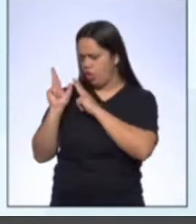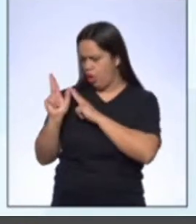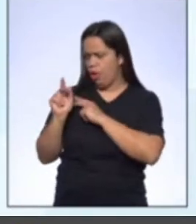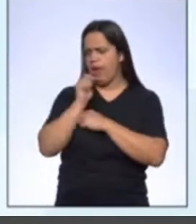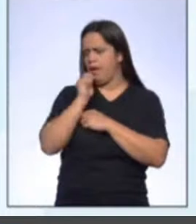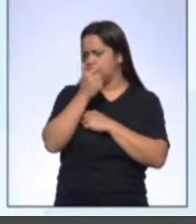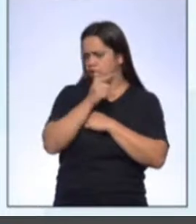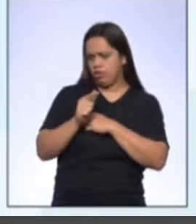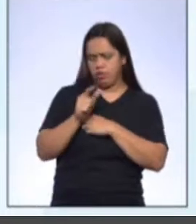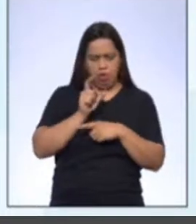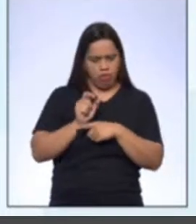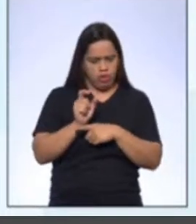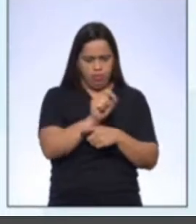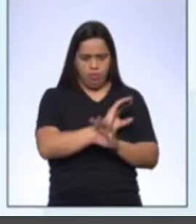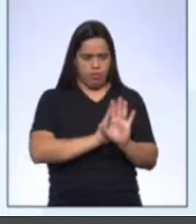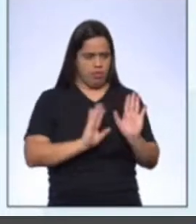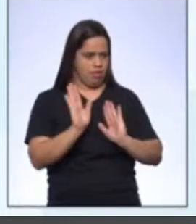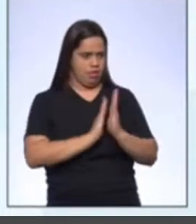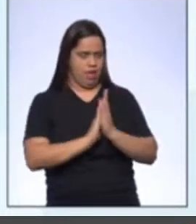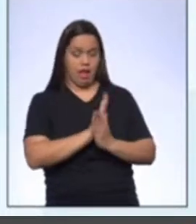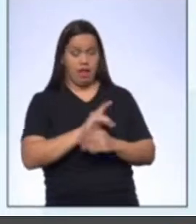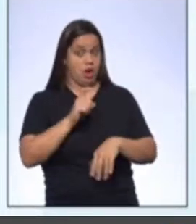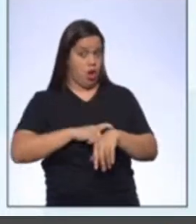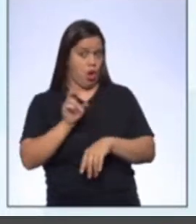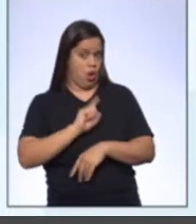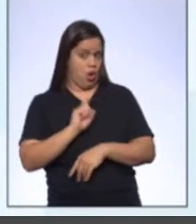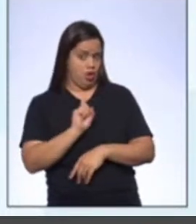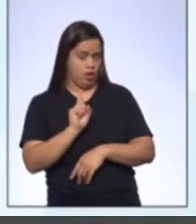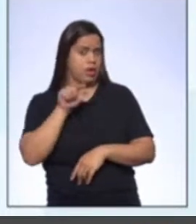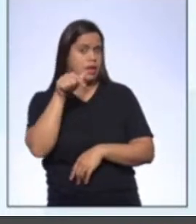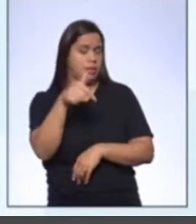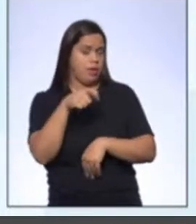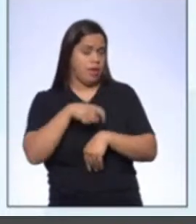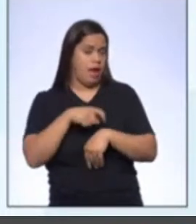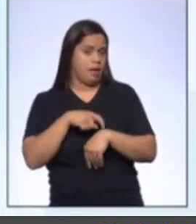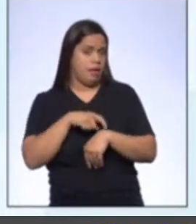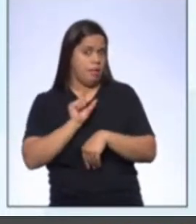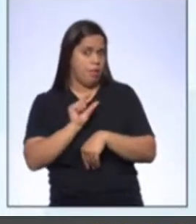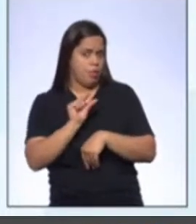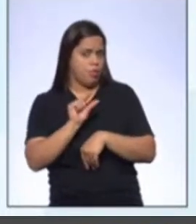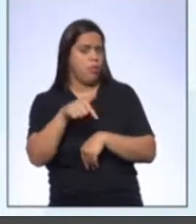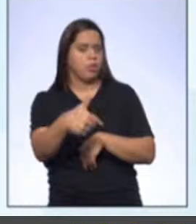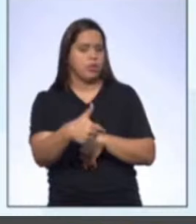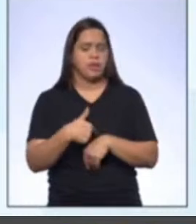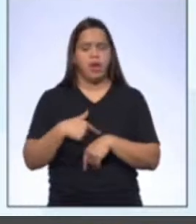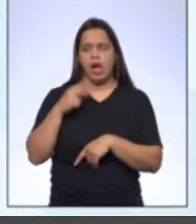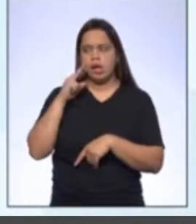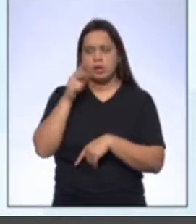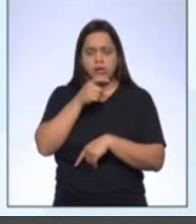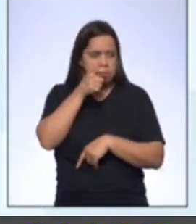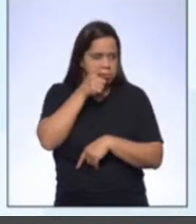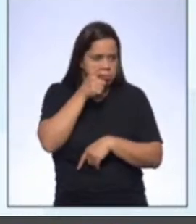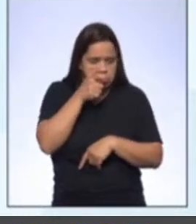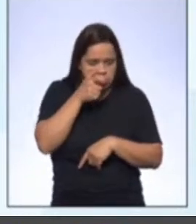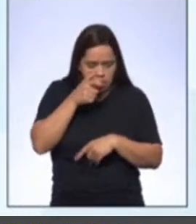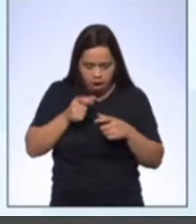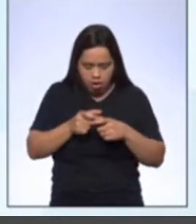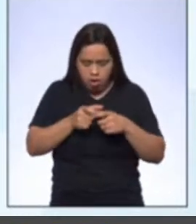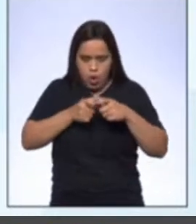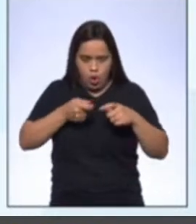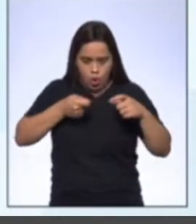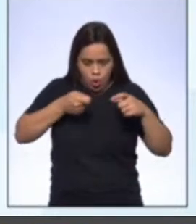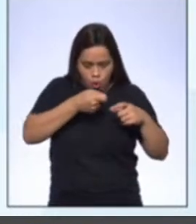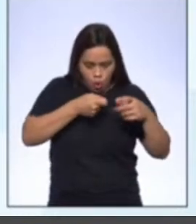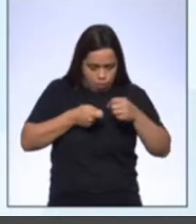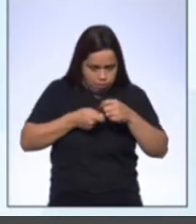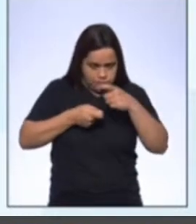nenhuma formiga. Não está na hora delas. É daqui a pouco que começa. Examinei com a lupa debaixo da porta.